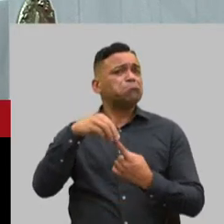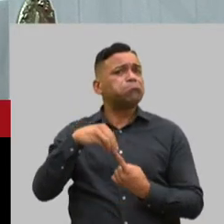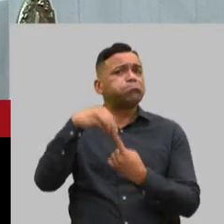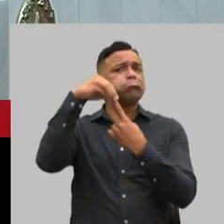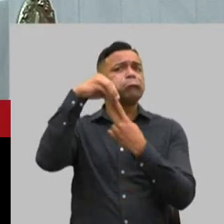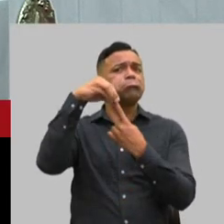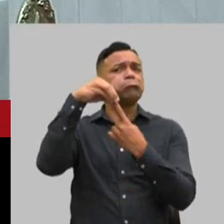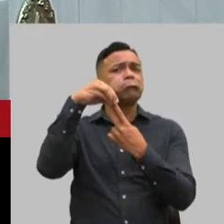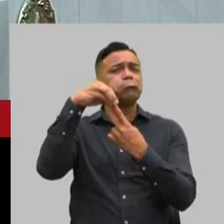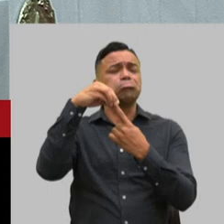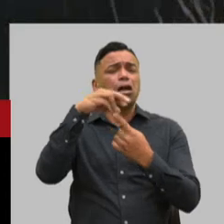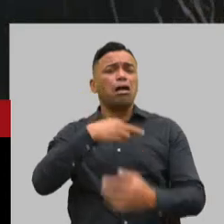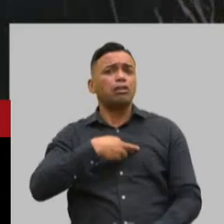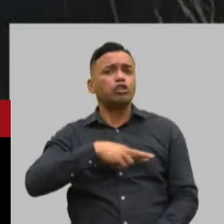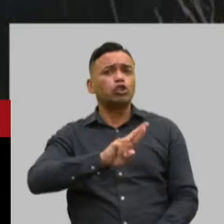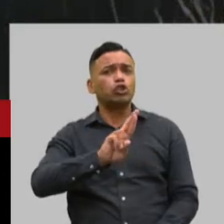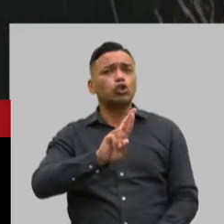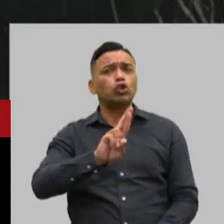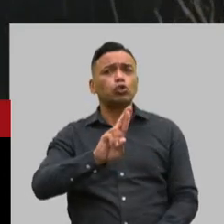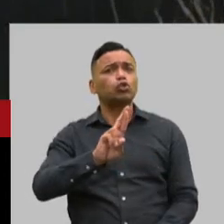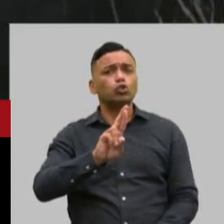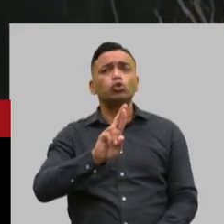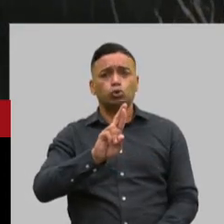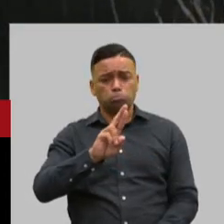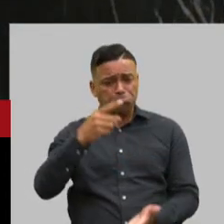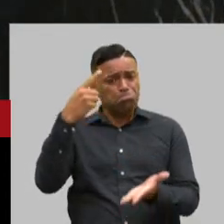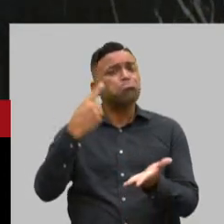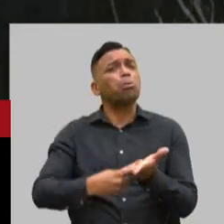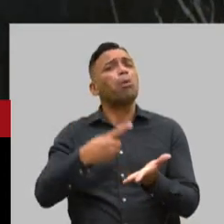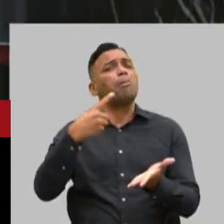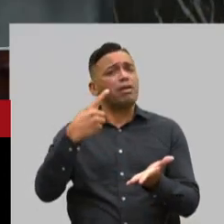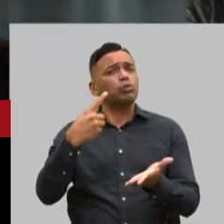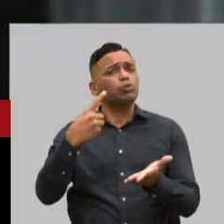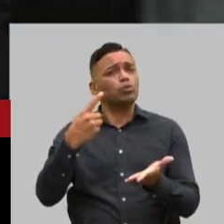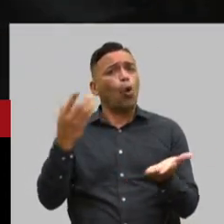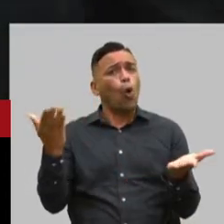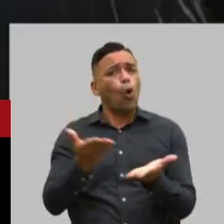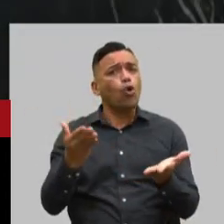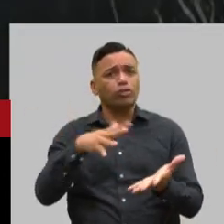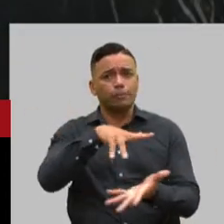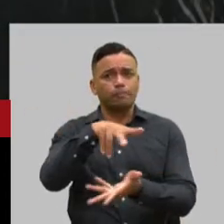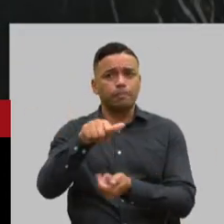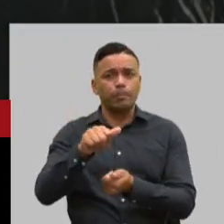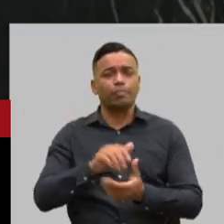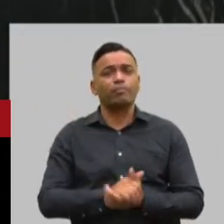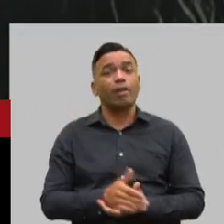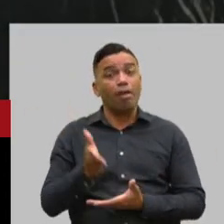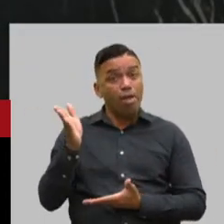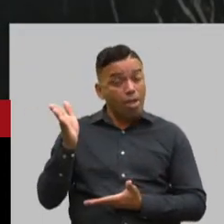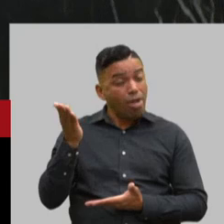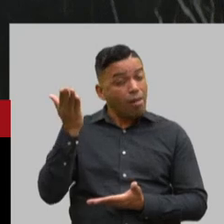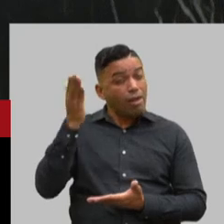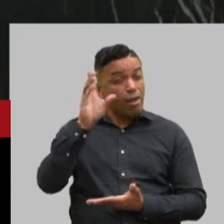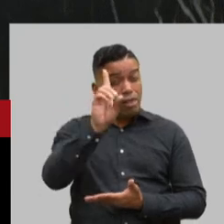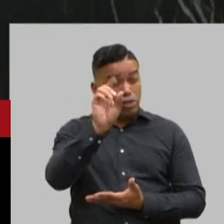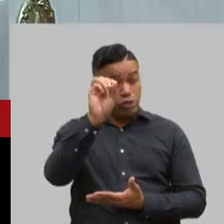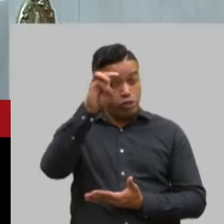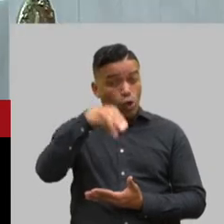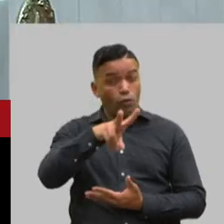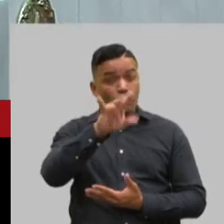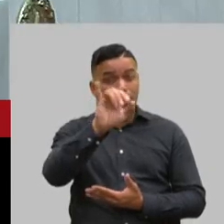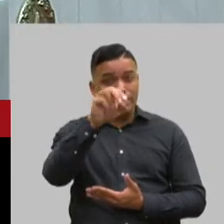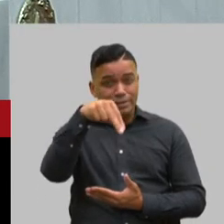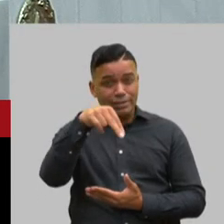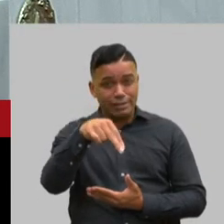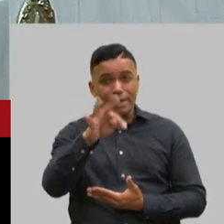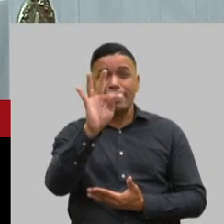com a profecia nos tempos atuais. A ele cabe, certamente, o que já disse o